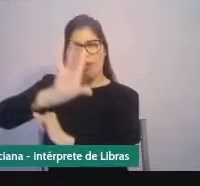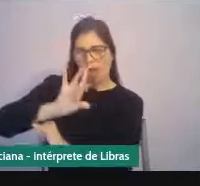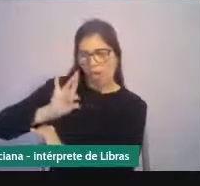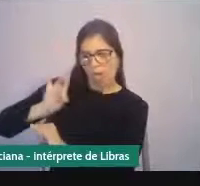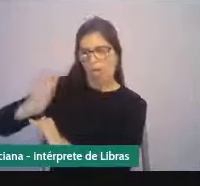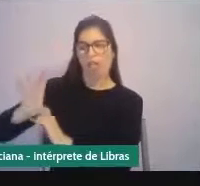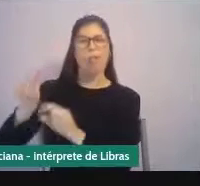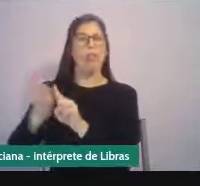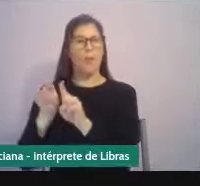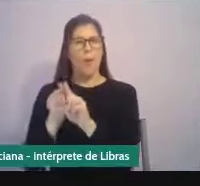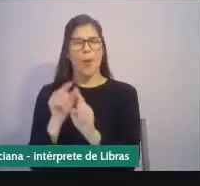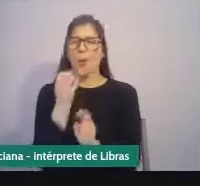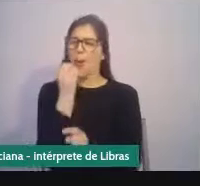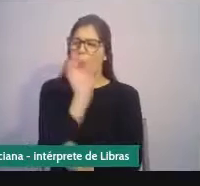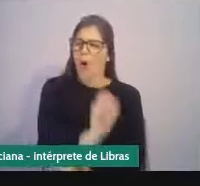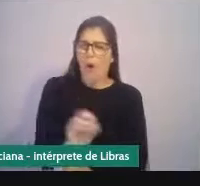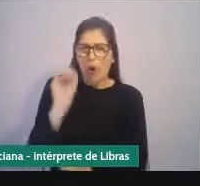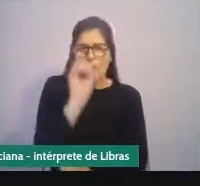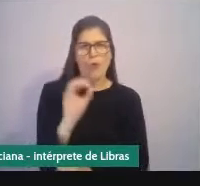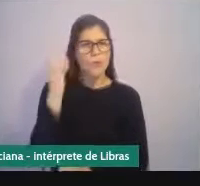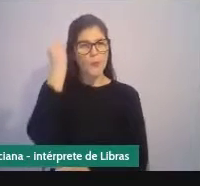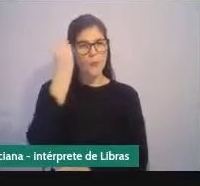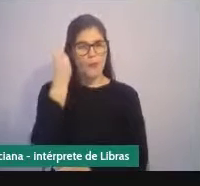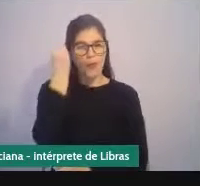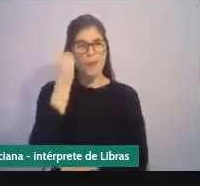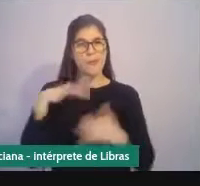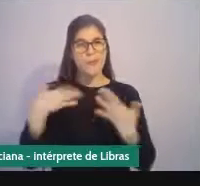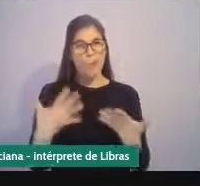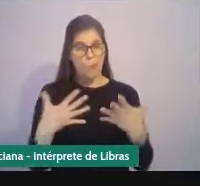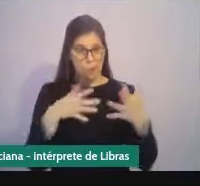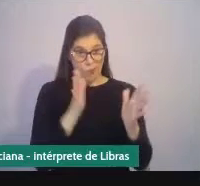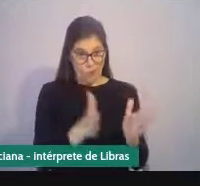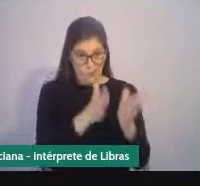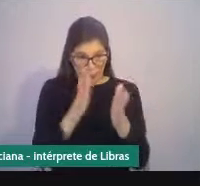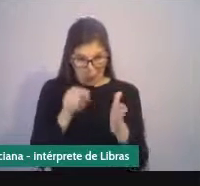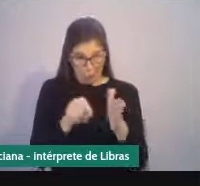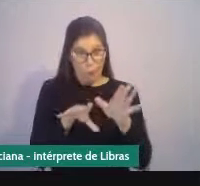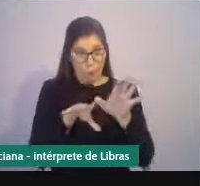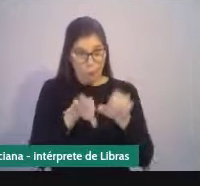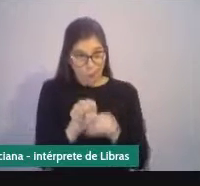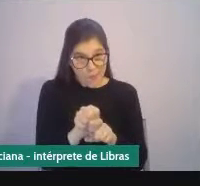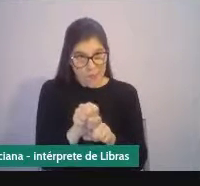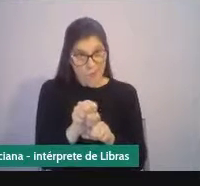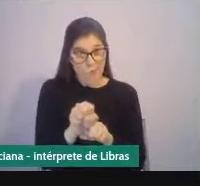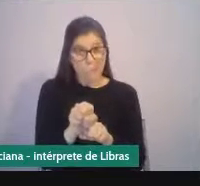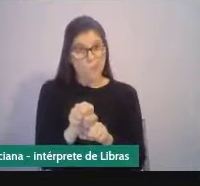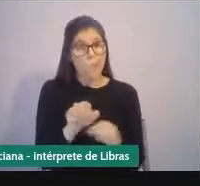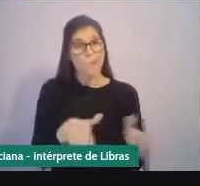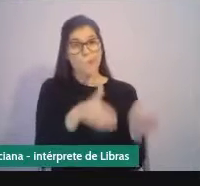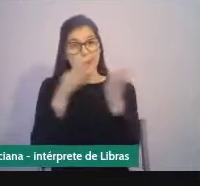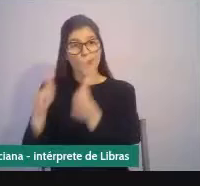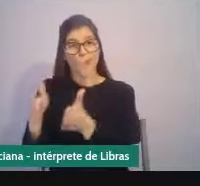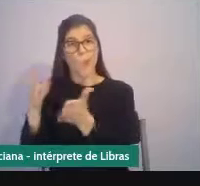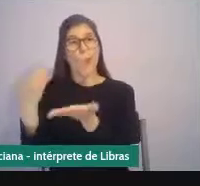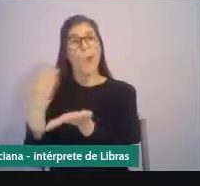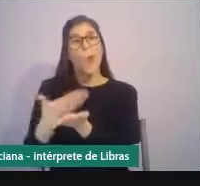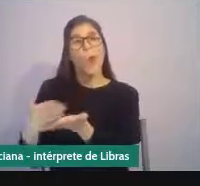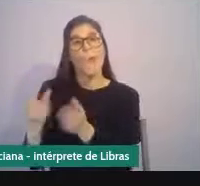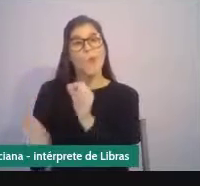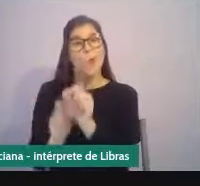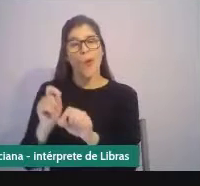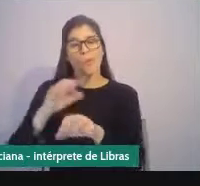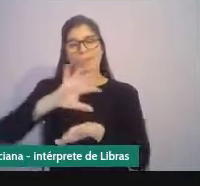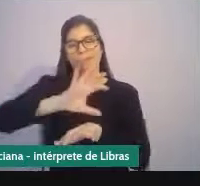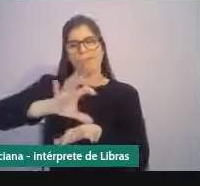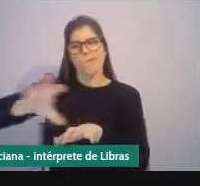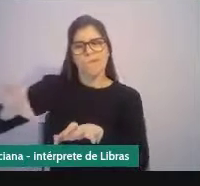experiência. A partir desse momento formativo, os diferentes campos buscaram suas estratégias para a gravação de